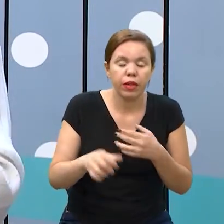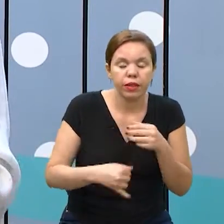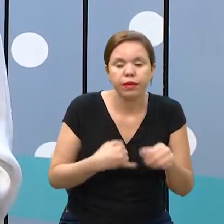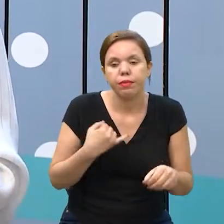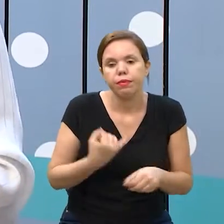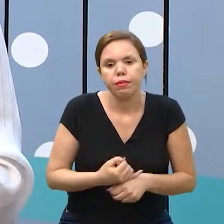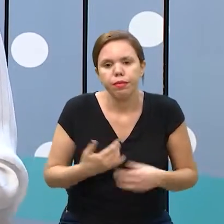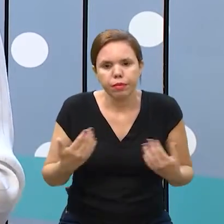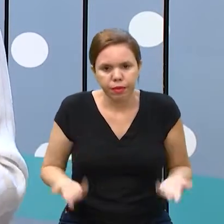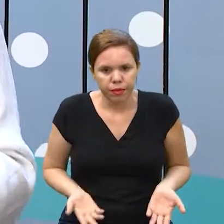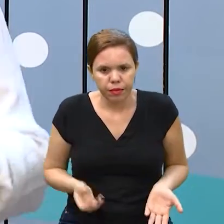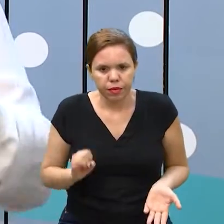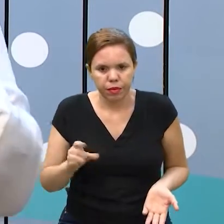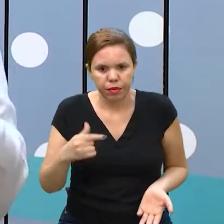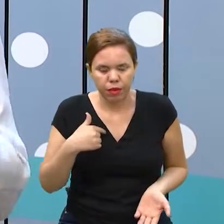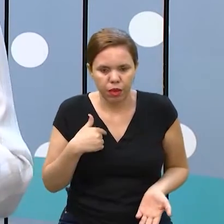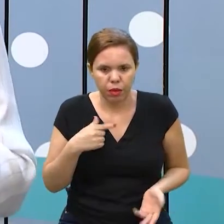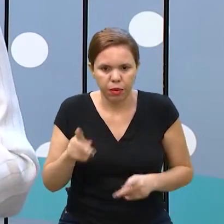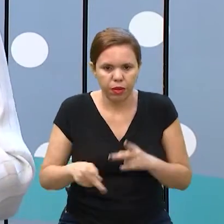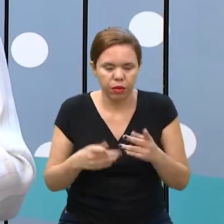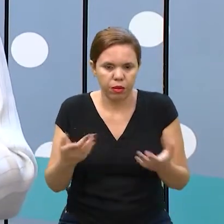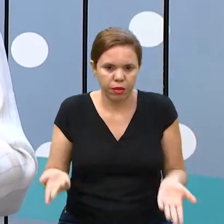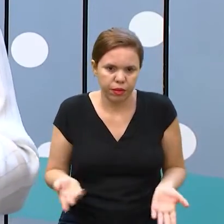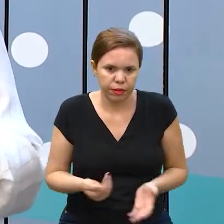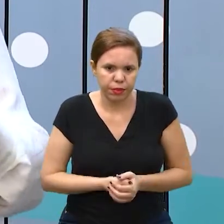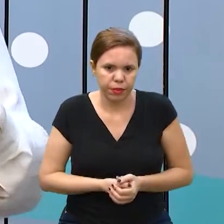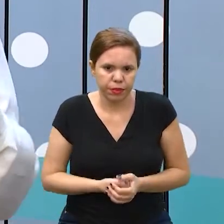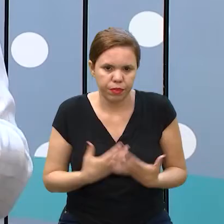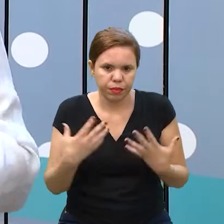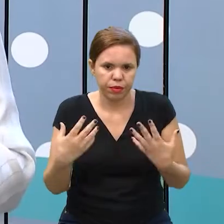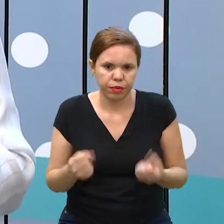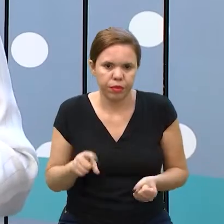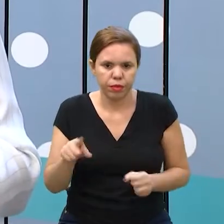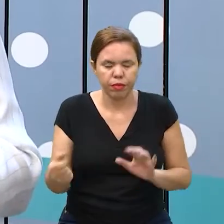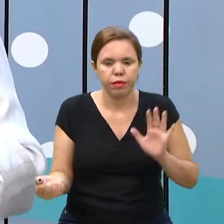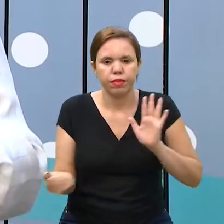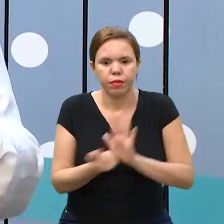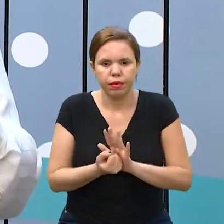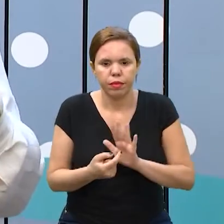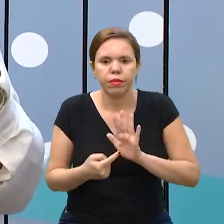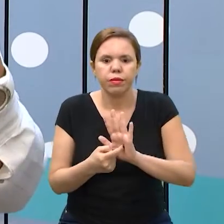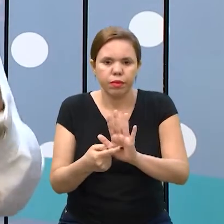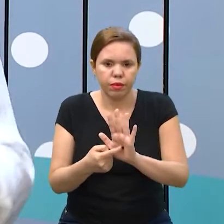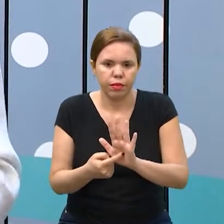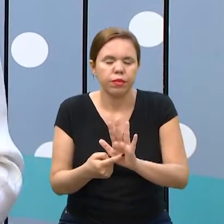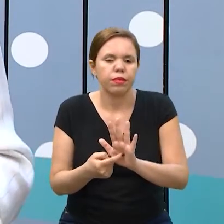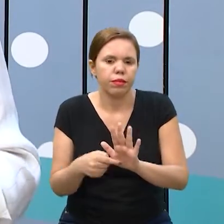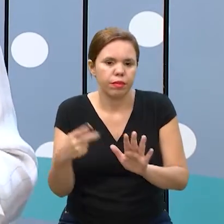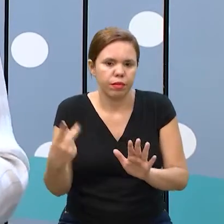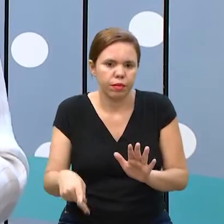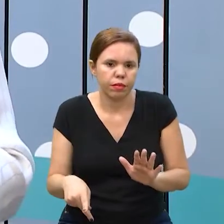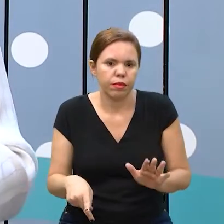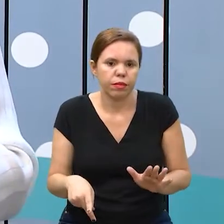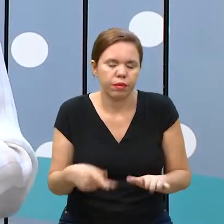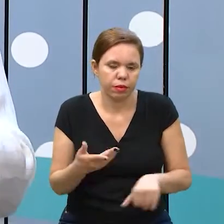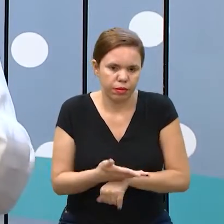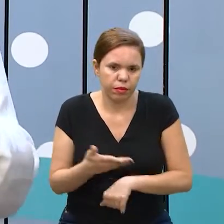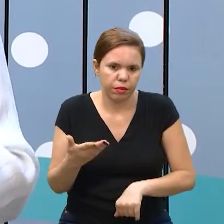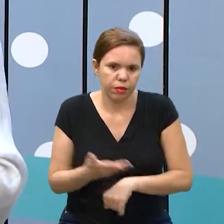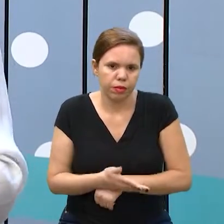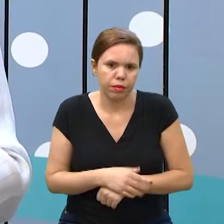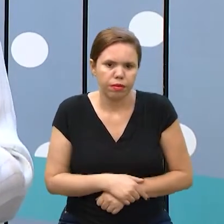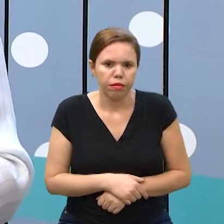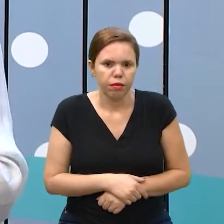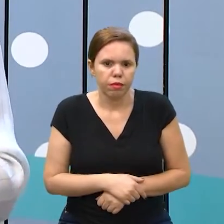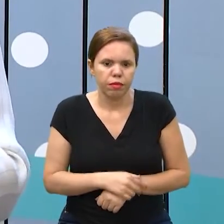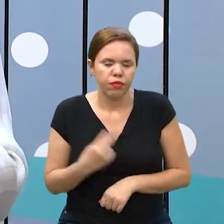boca na internet. Então, se o influenciador, ele abraça aquela marca, ele mostra sintonia com ela,